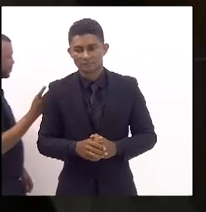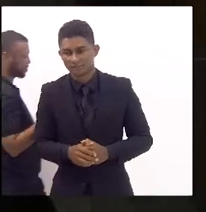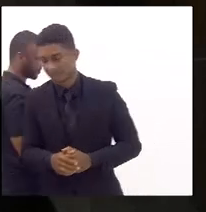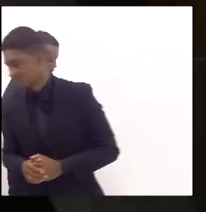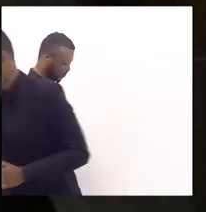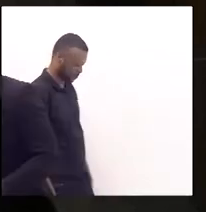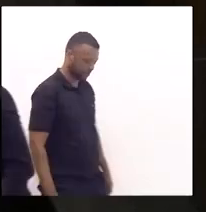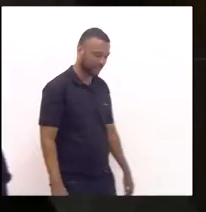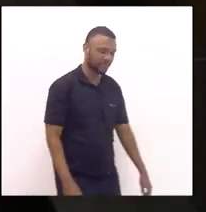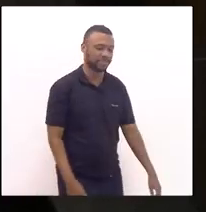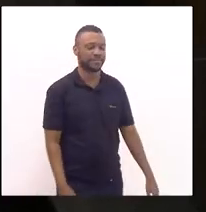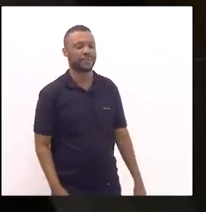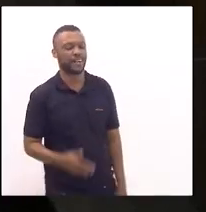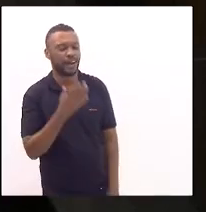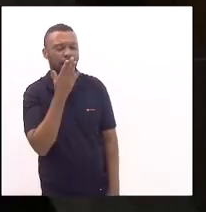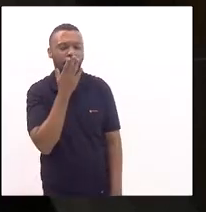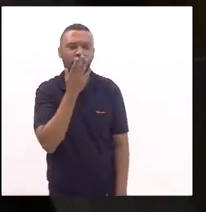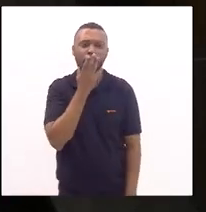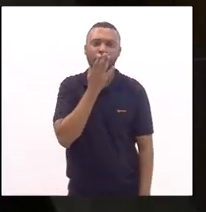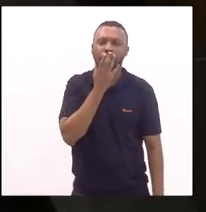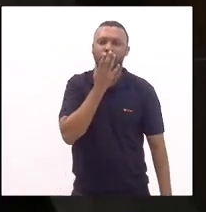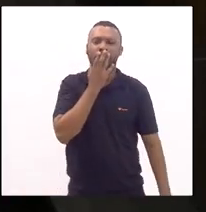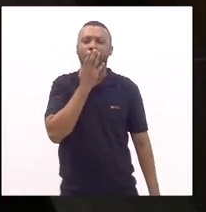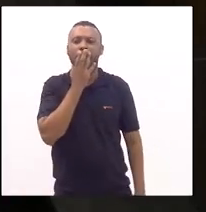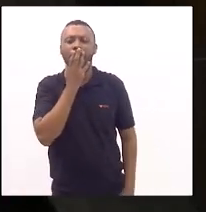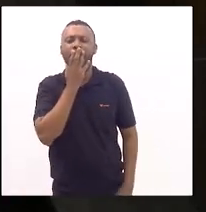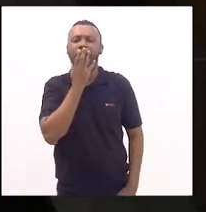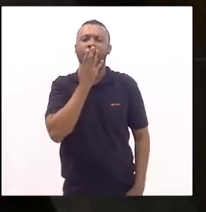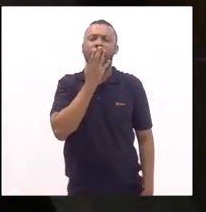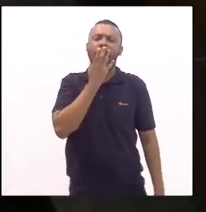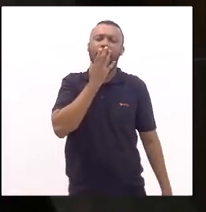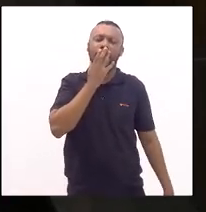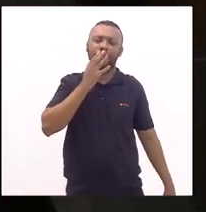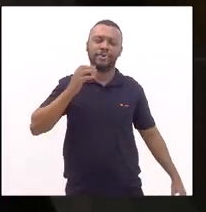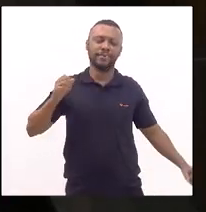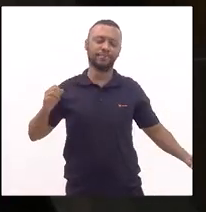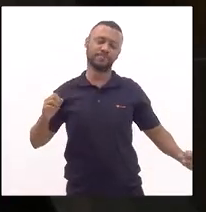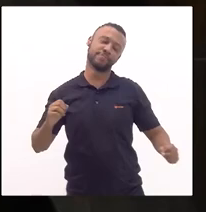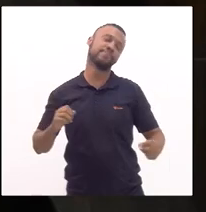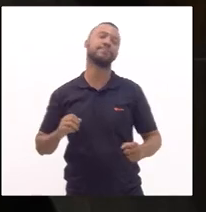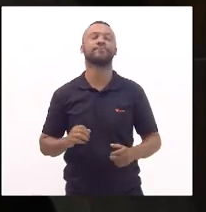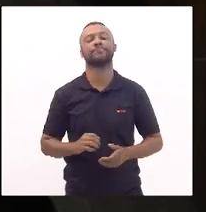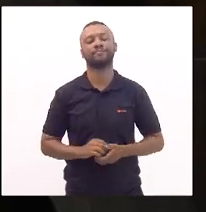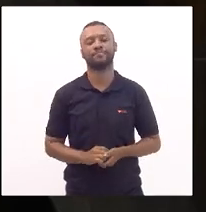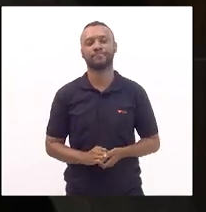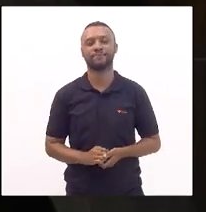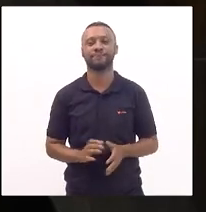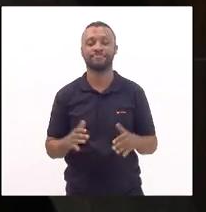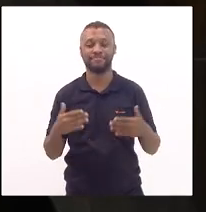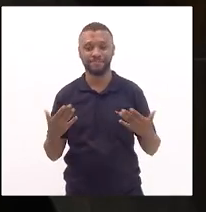a minha manifestação. Eu tinha até, já achei, tinha separado. Eu não quero deixar de prestigiar